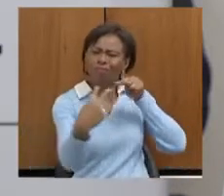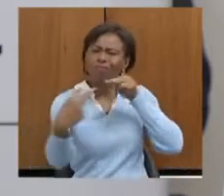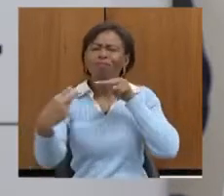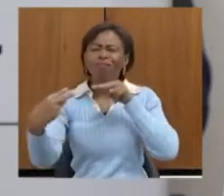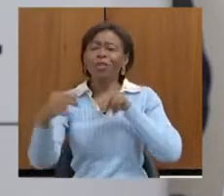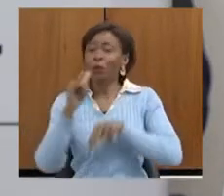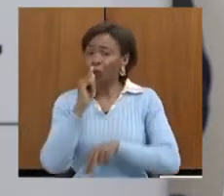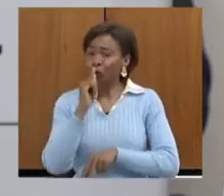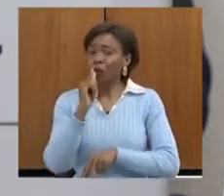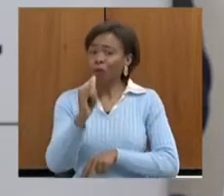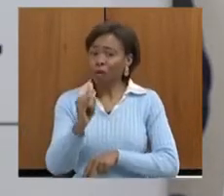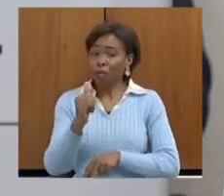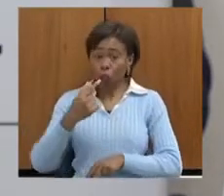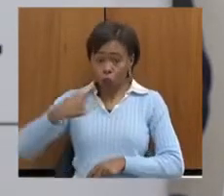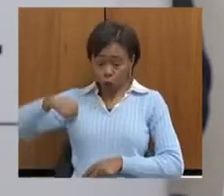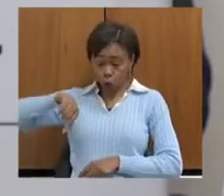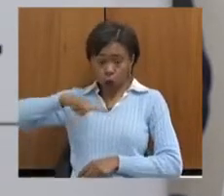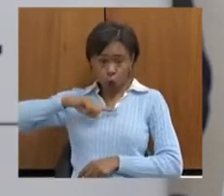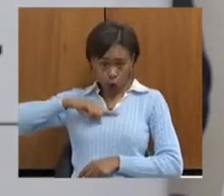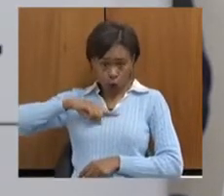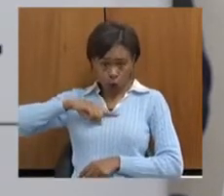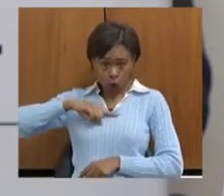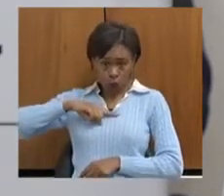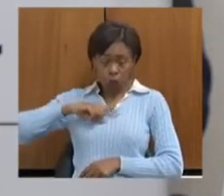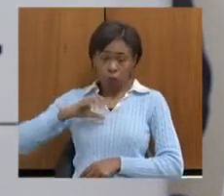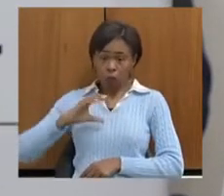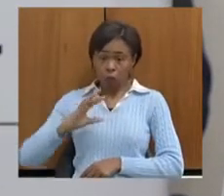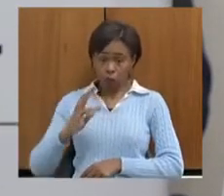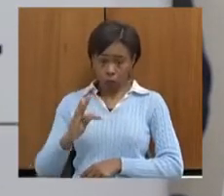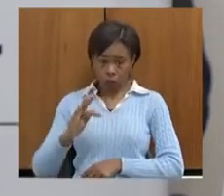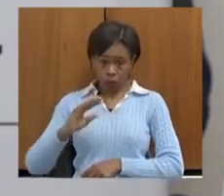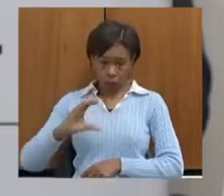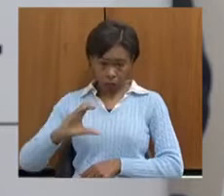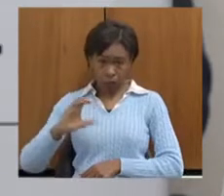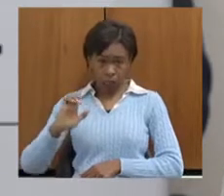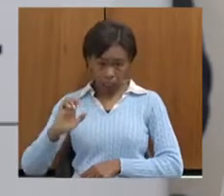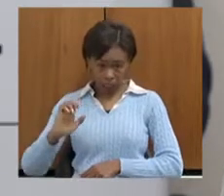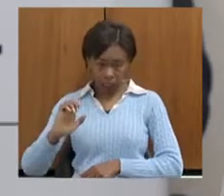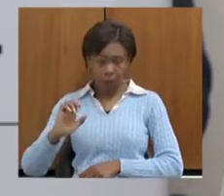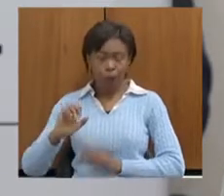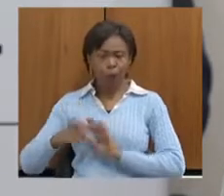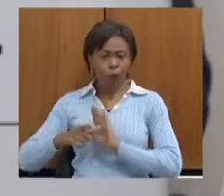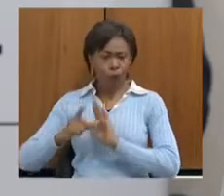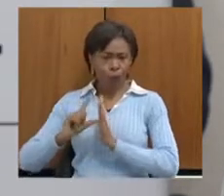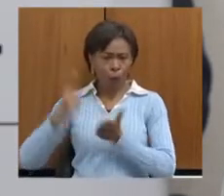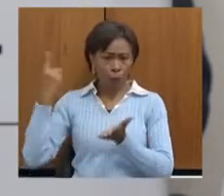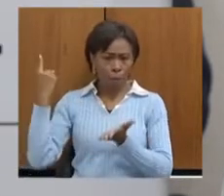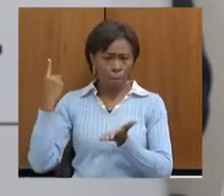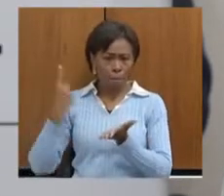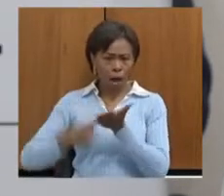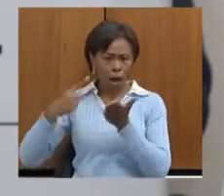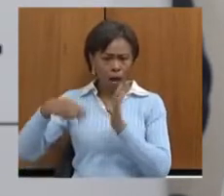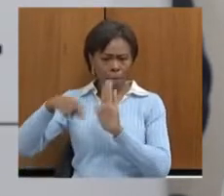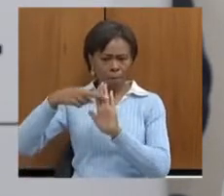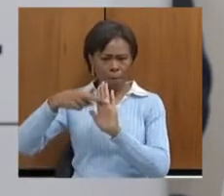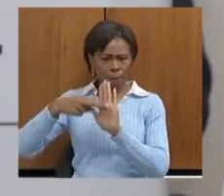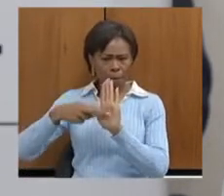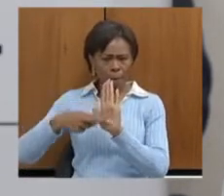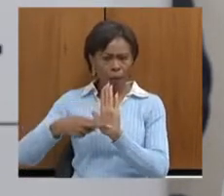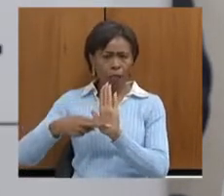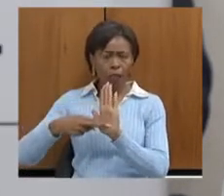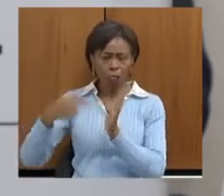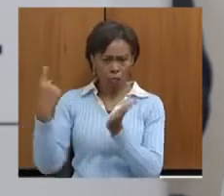nós na figura de Tribunal de Contas assim que os Marcos desse acordo foram definidos forem definidos